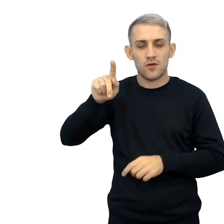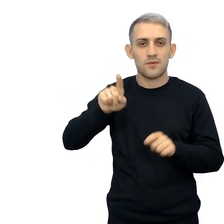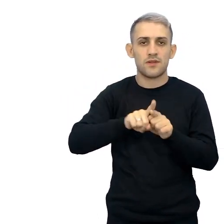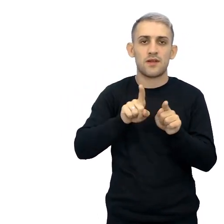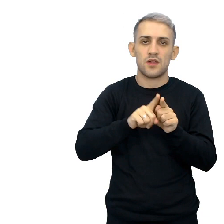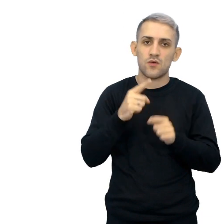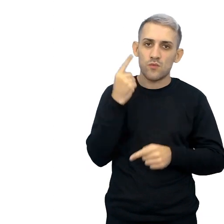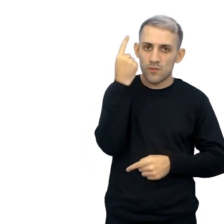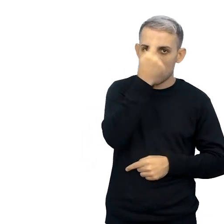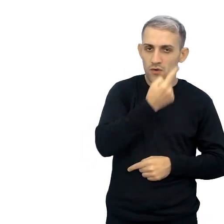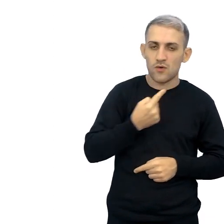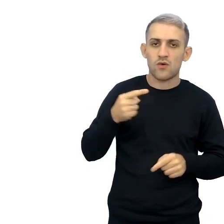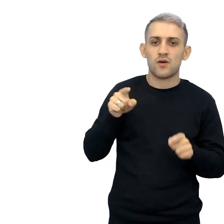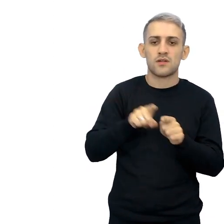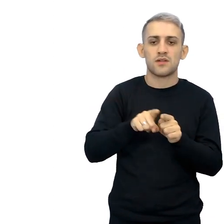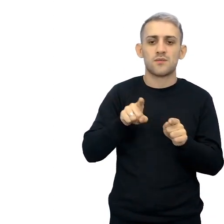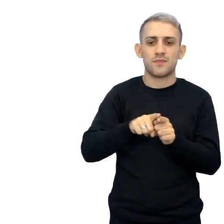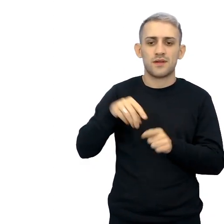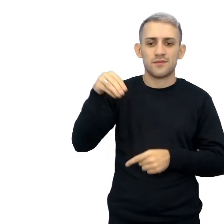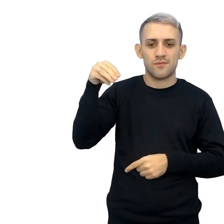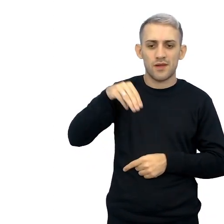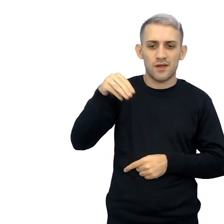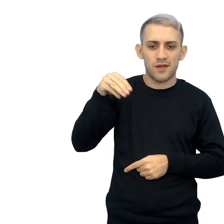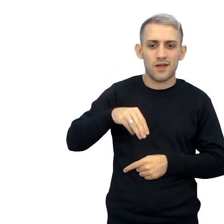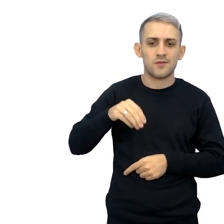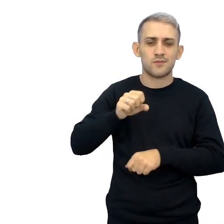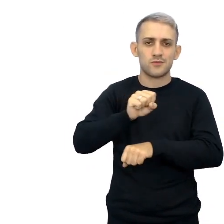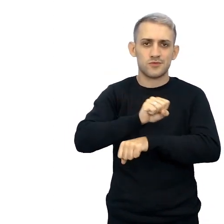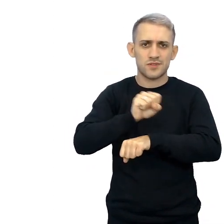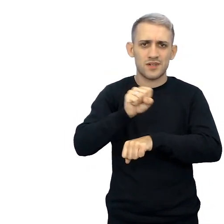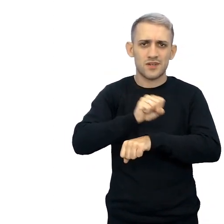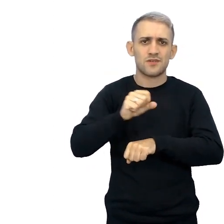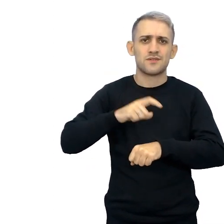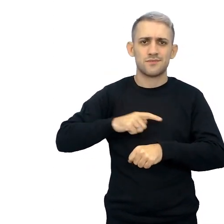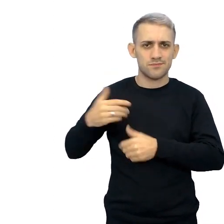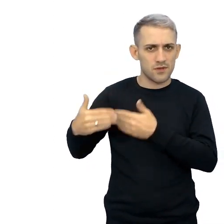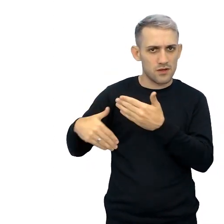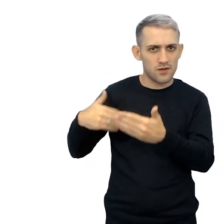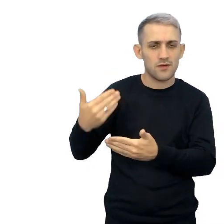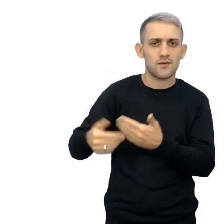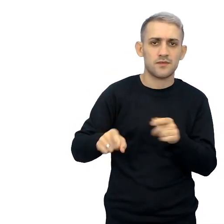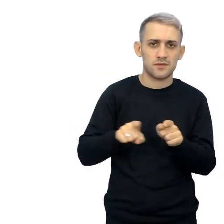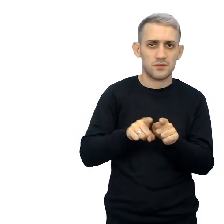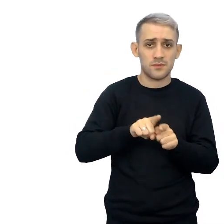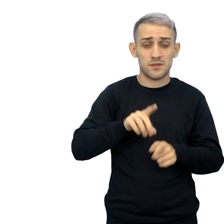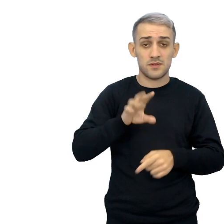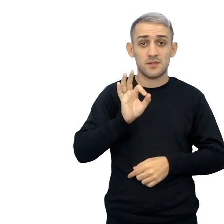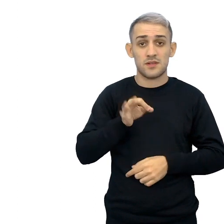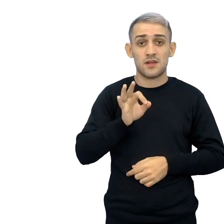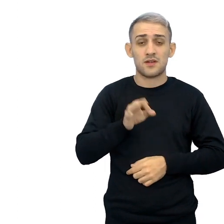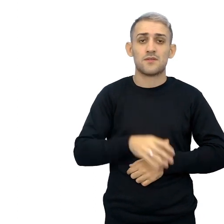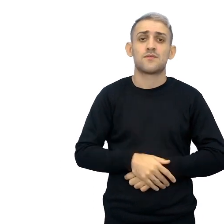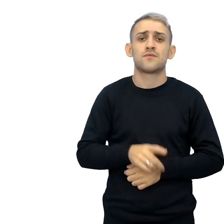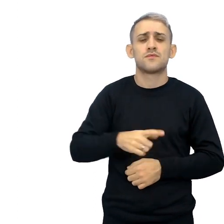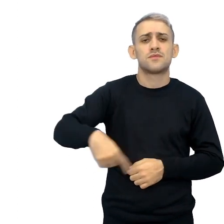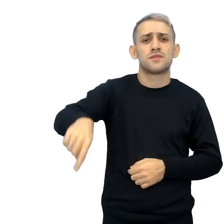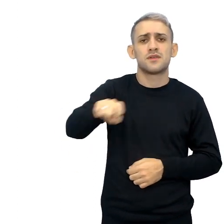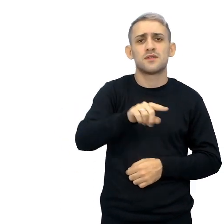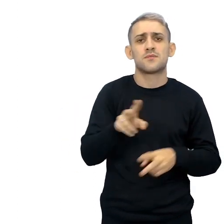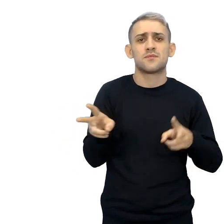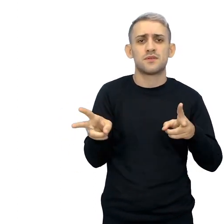hora, dos metros por segundo, e assim sucessivamente, né? E percebam que a gente